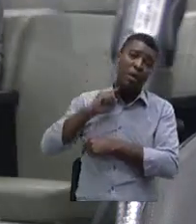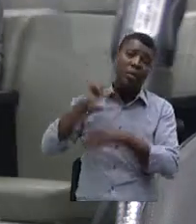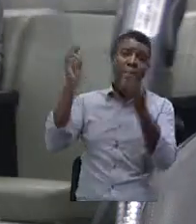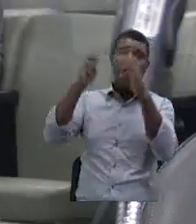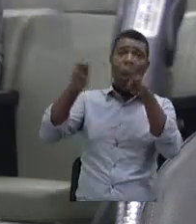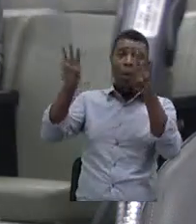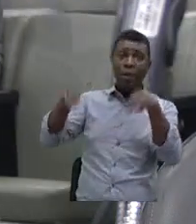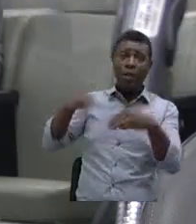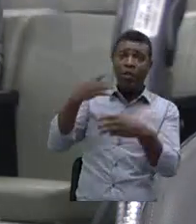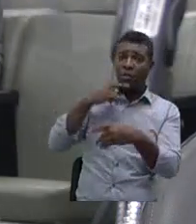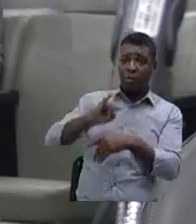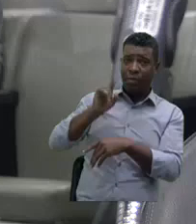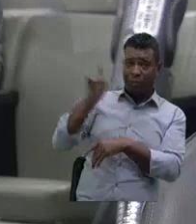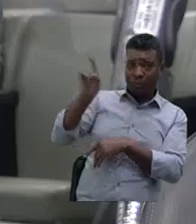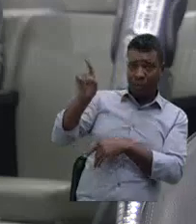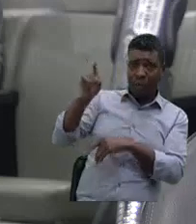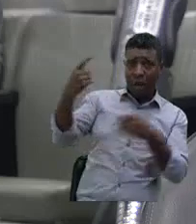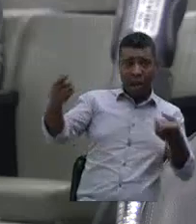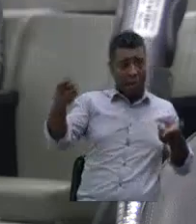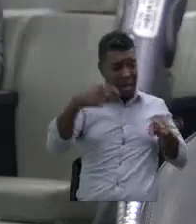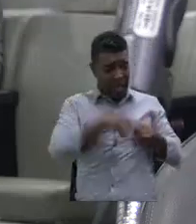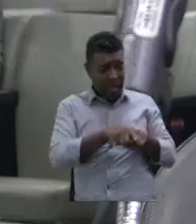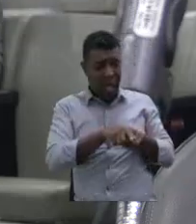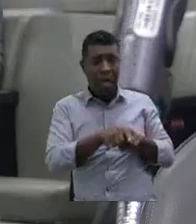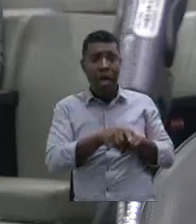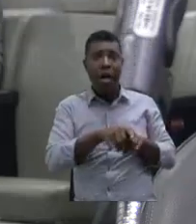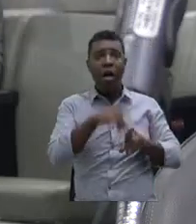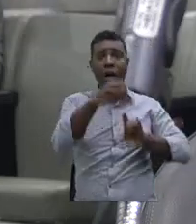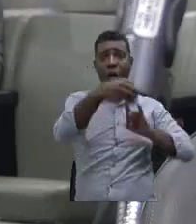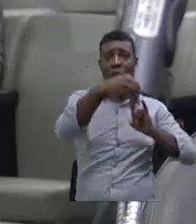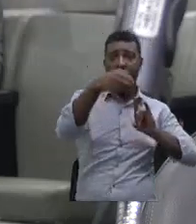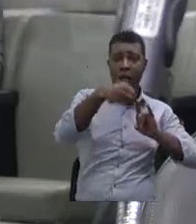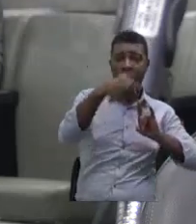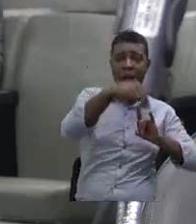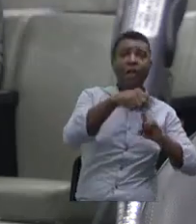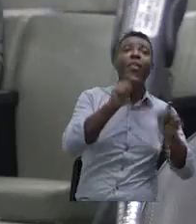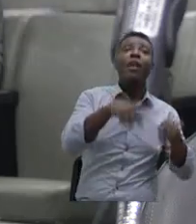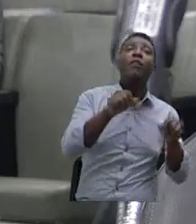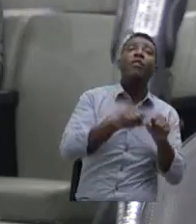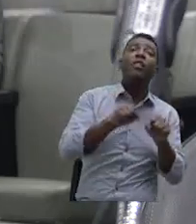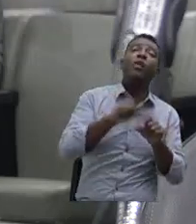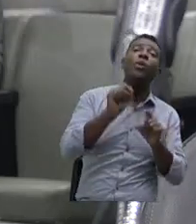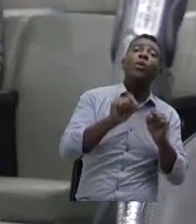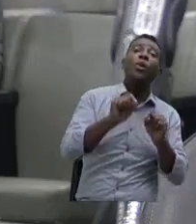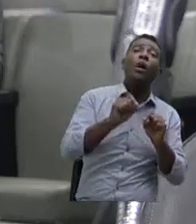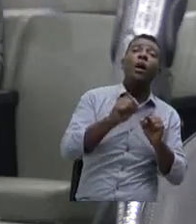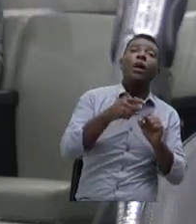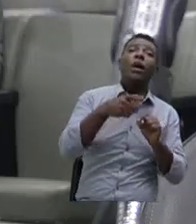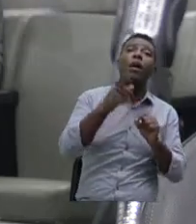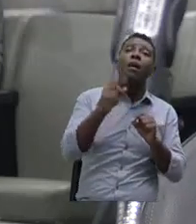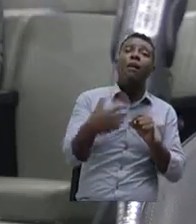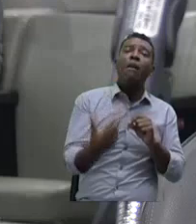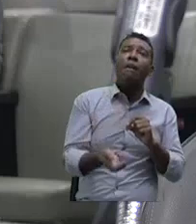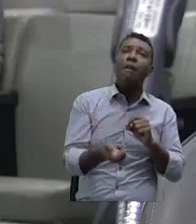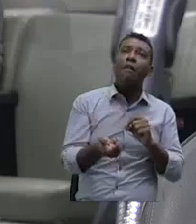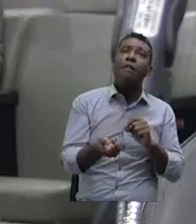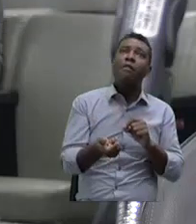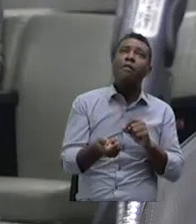numa parceria, talvez, com o Instituto Federal, poderia alavancar não só